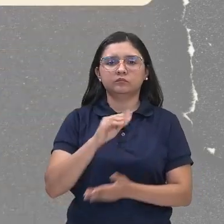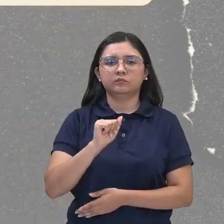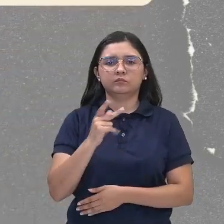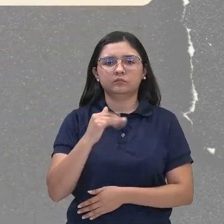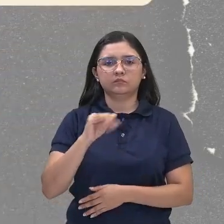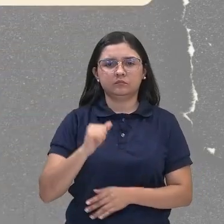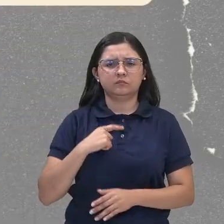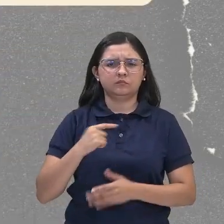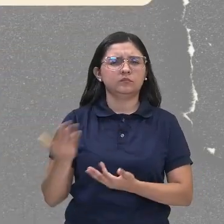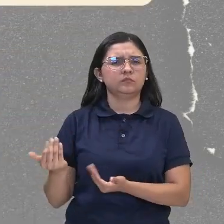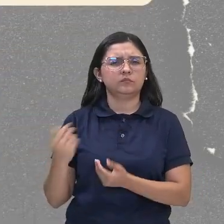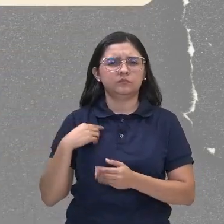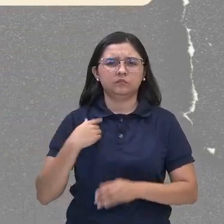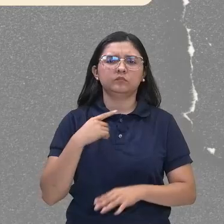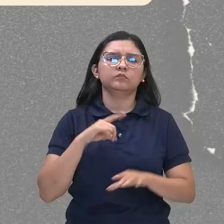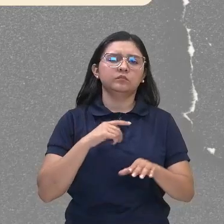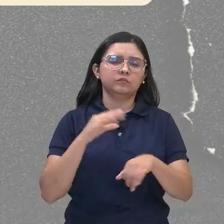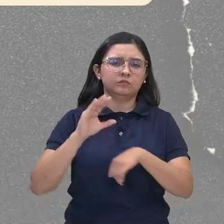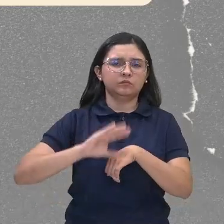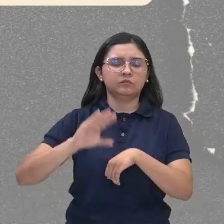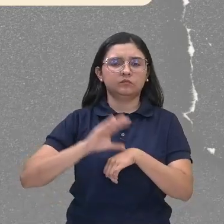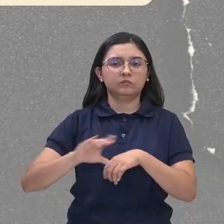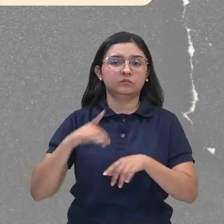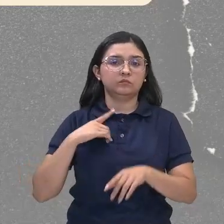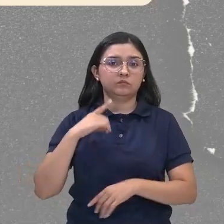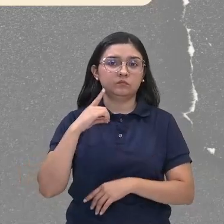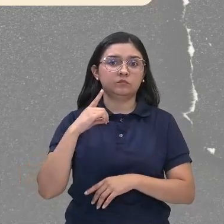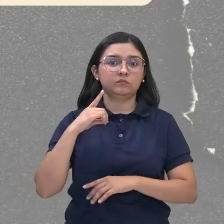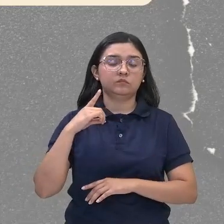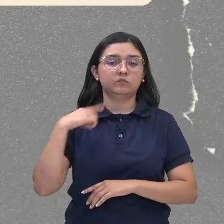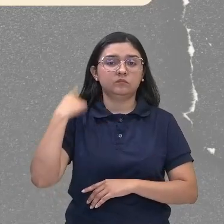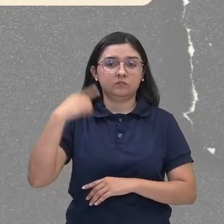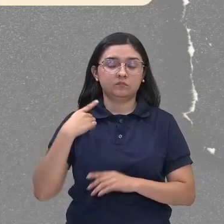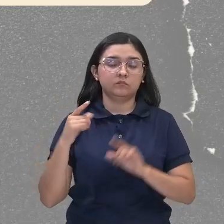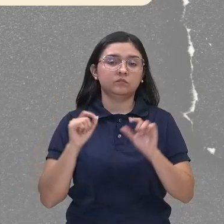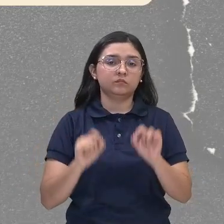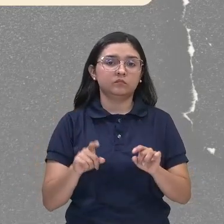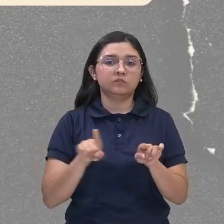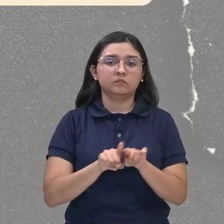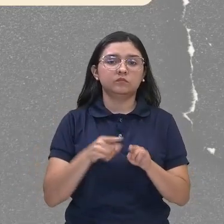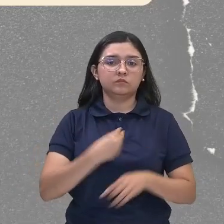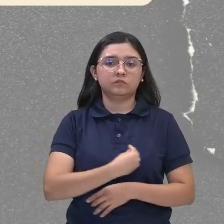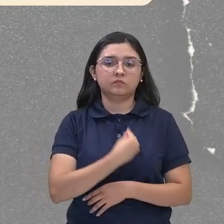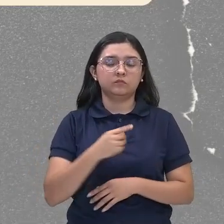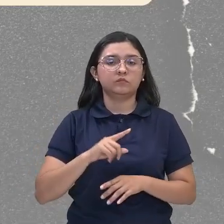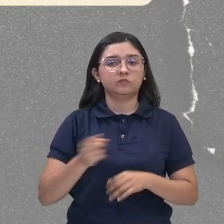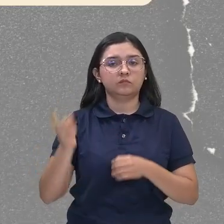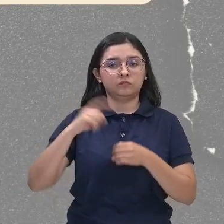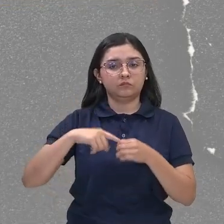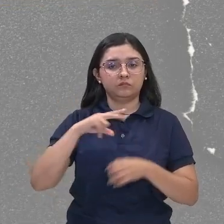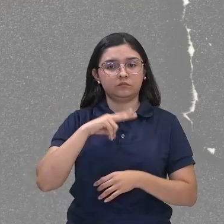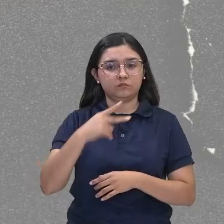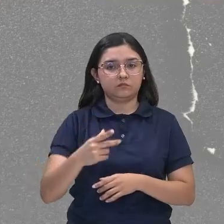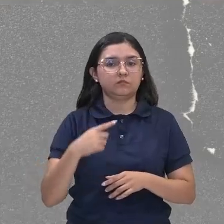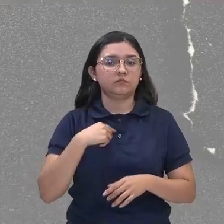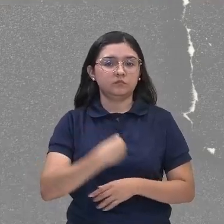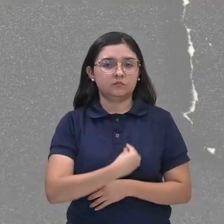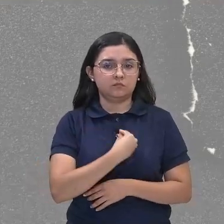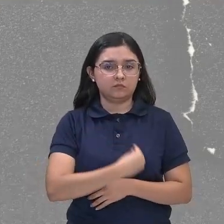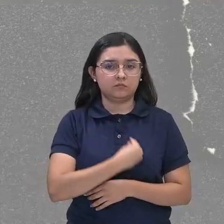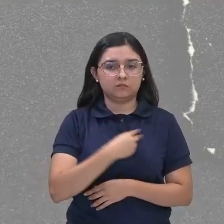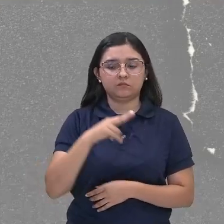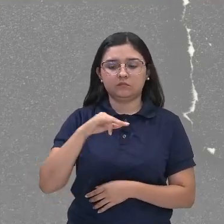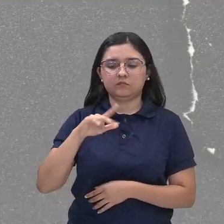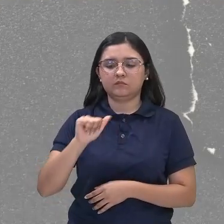juventude. Cursou direito em Coimbra. Quando voltou de Portugal, passou a viver em Vila Rica, onde exerceu a função de ouvidor